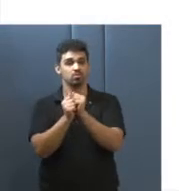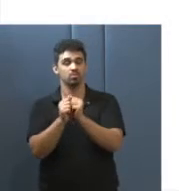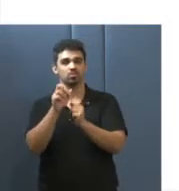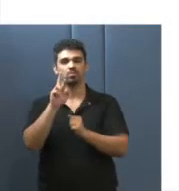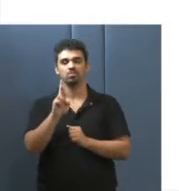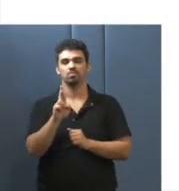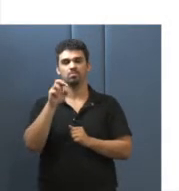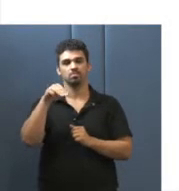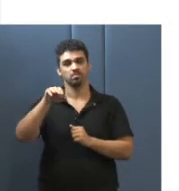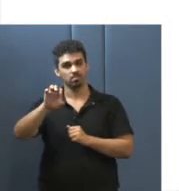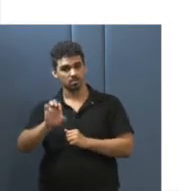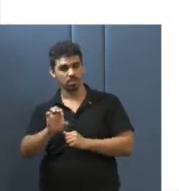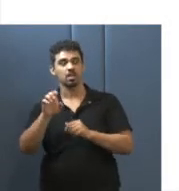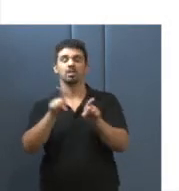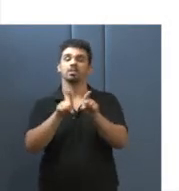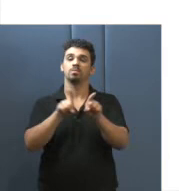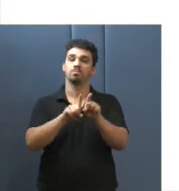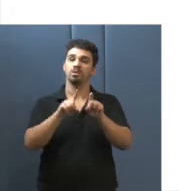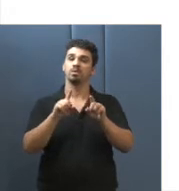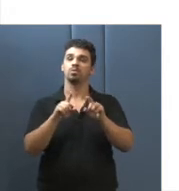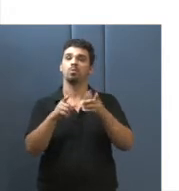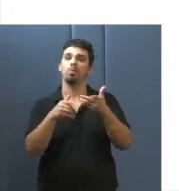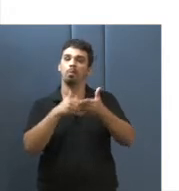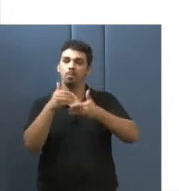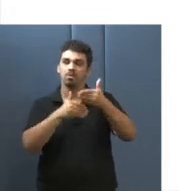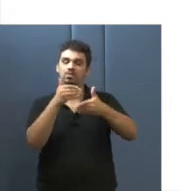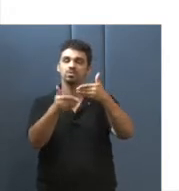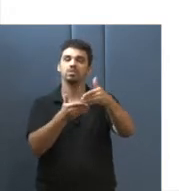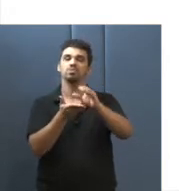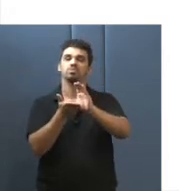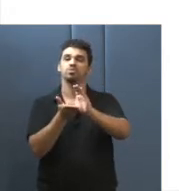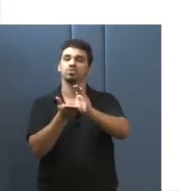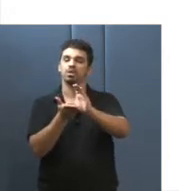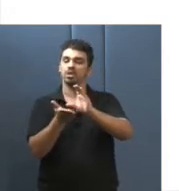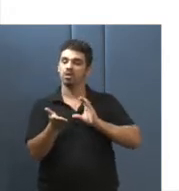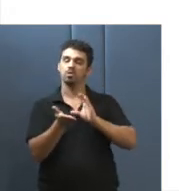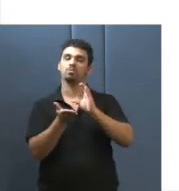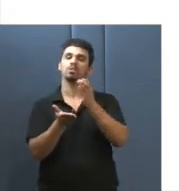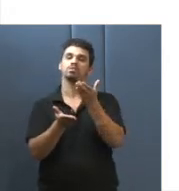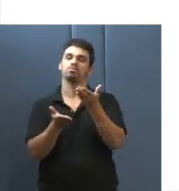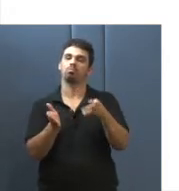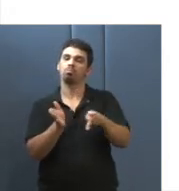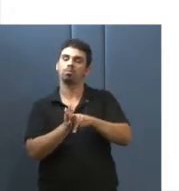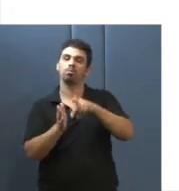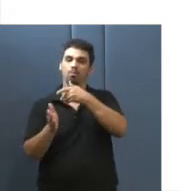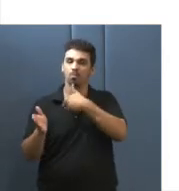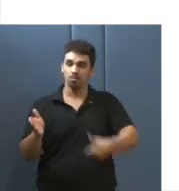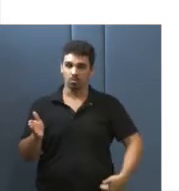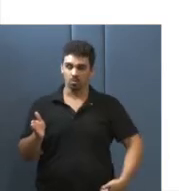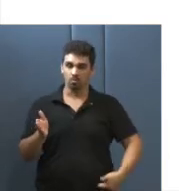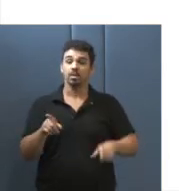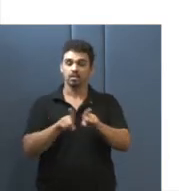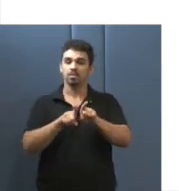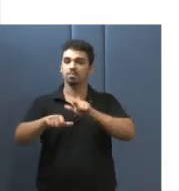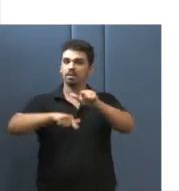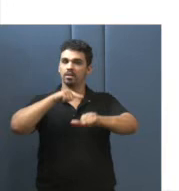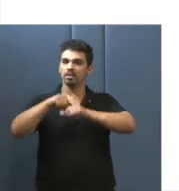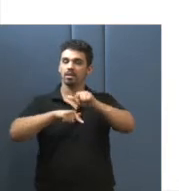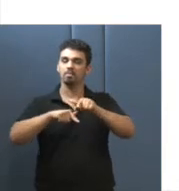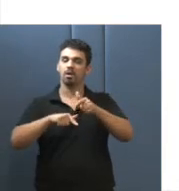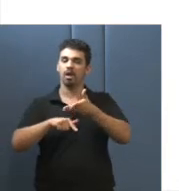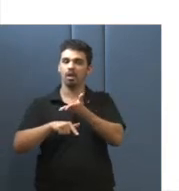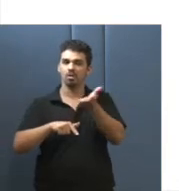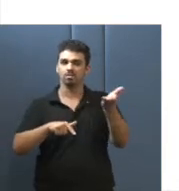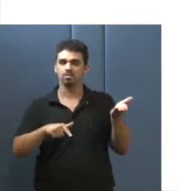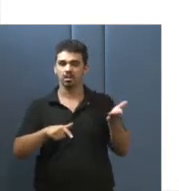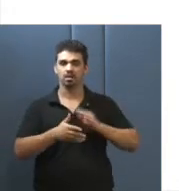outros agentes intervenientes no processo de recuperação pública, também atuam nesses casos. Aqui, a ideia não é que eu